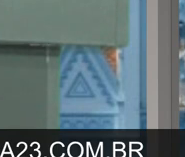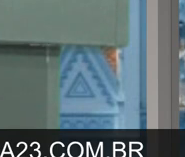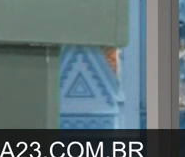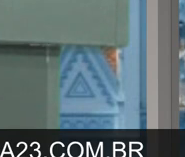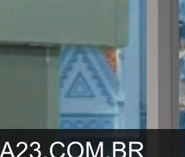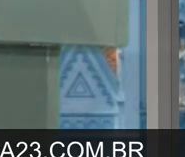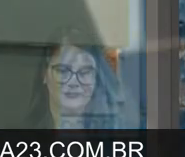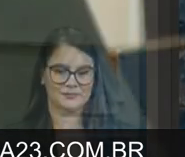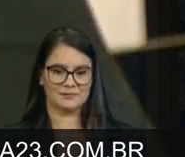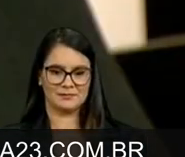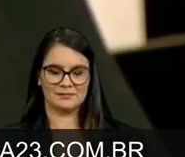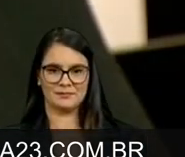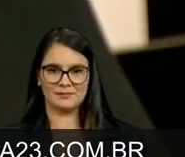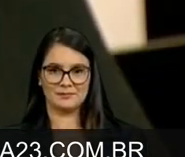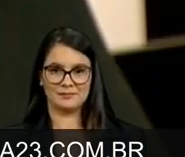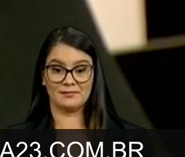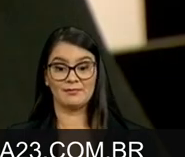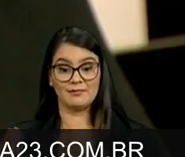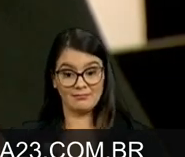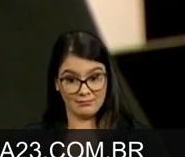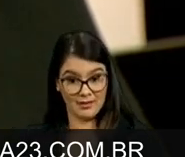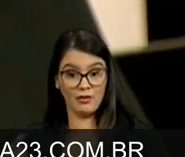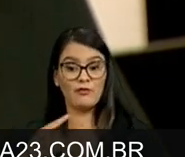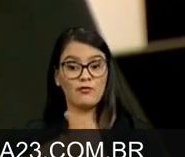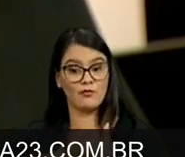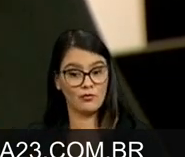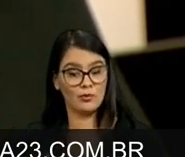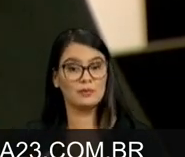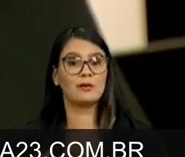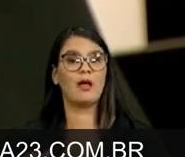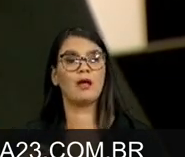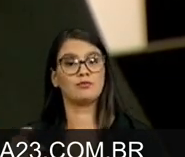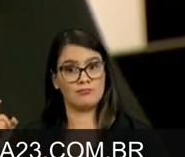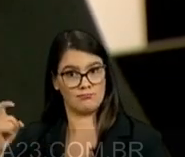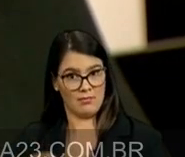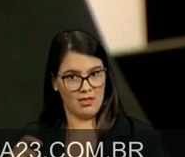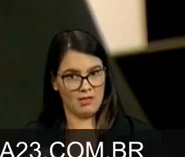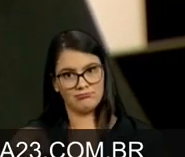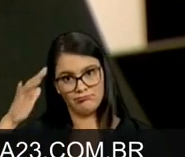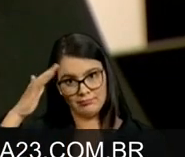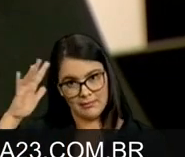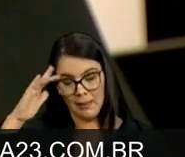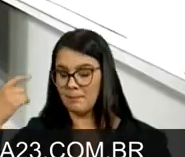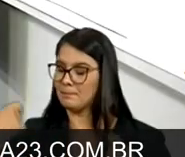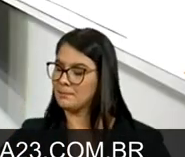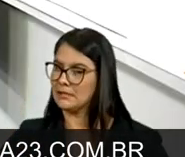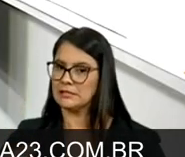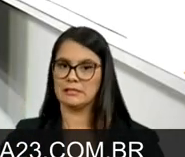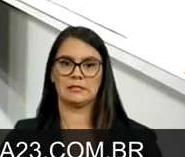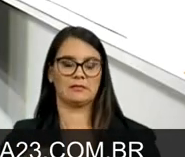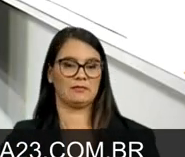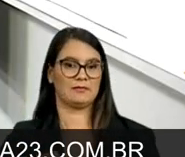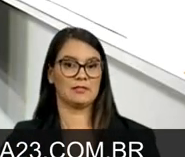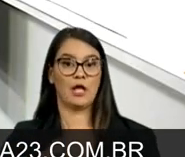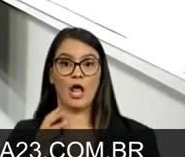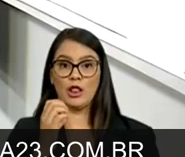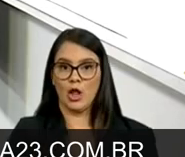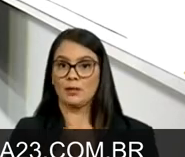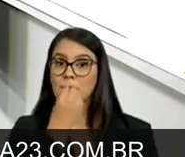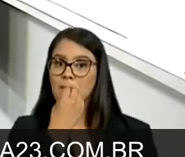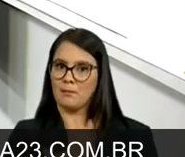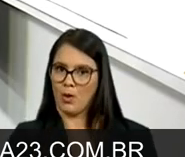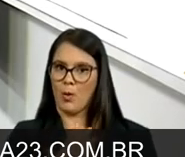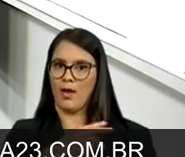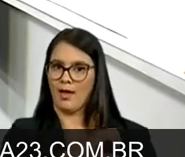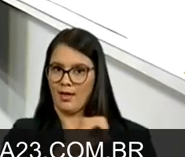né? Vamos ver. Gabriel quer ser médico e realizar esse sonho passa necessariamente por uma boa nota no Enem.